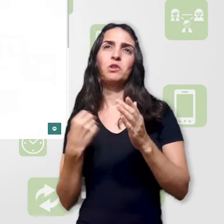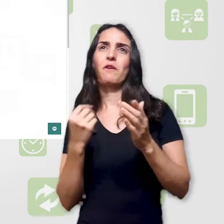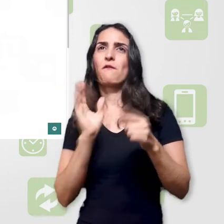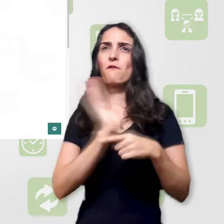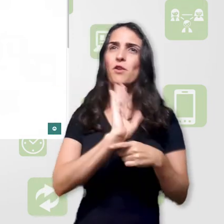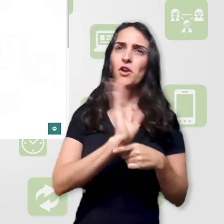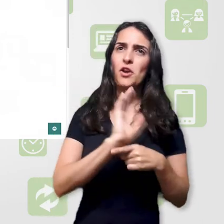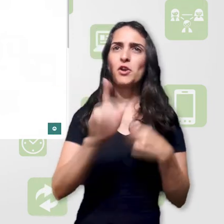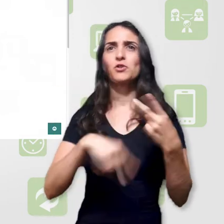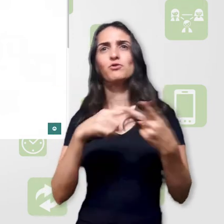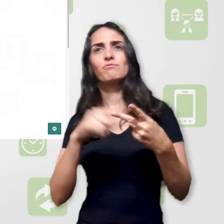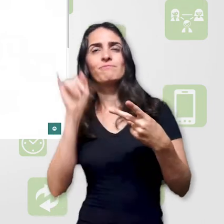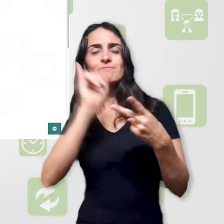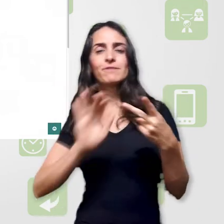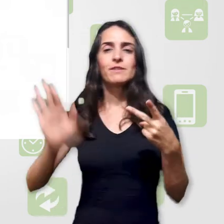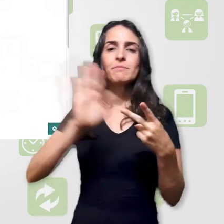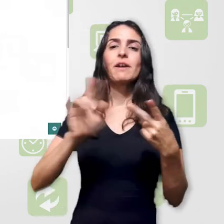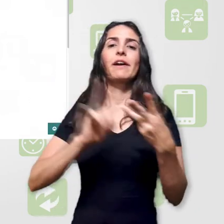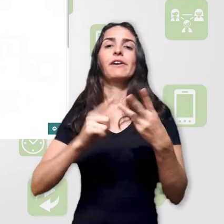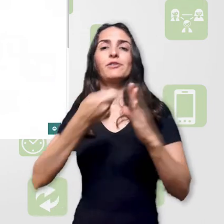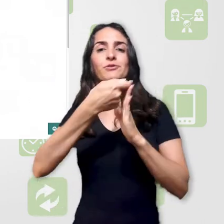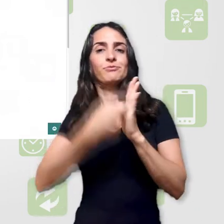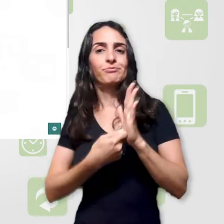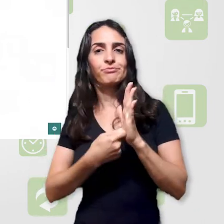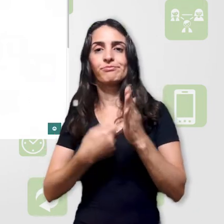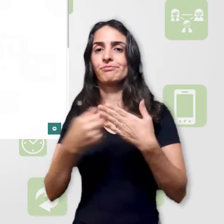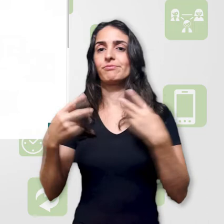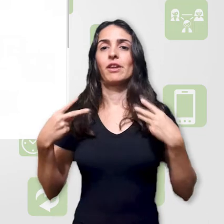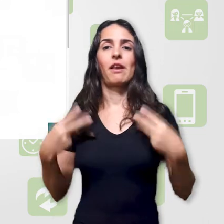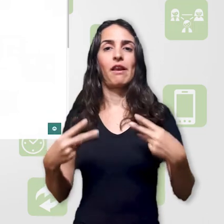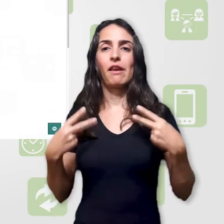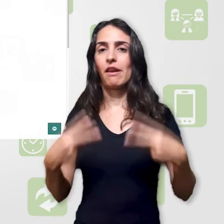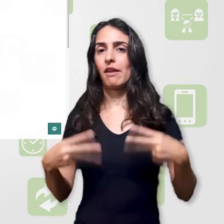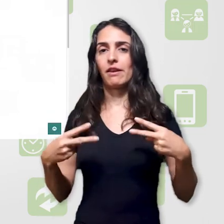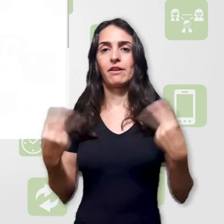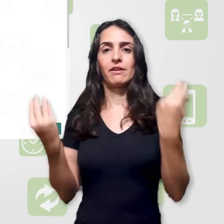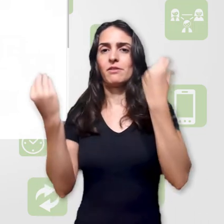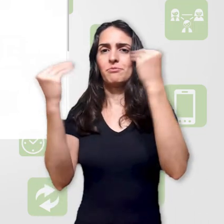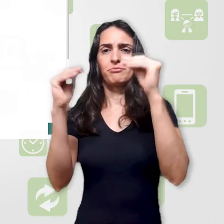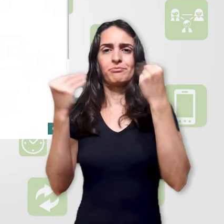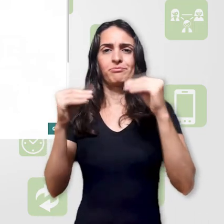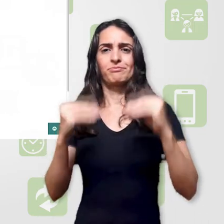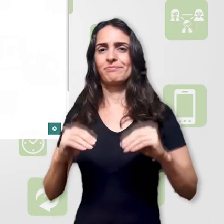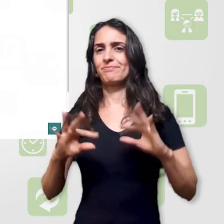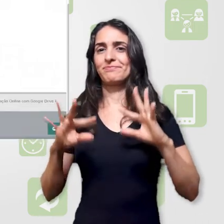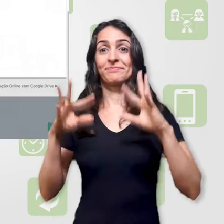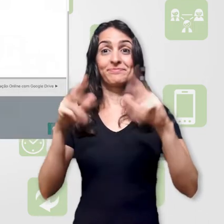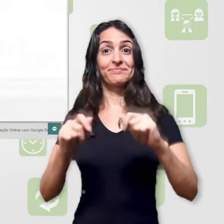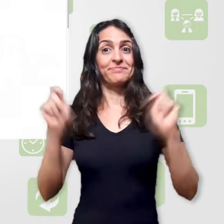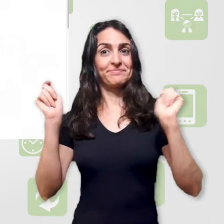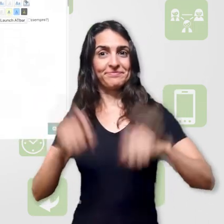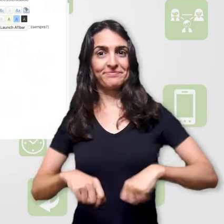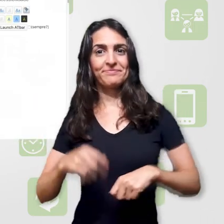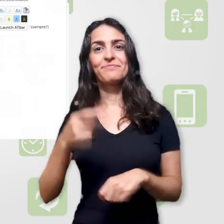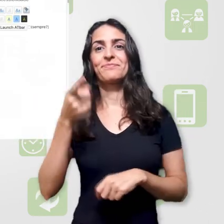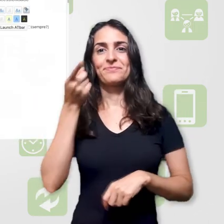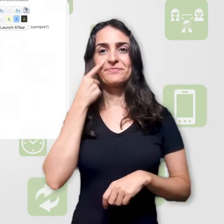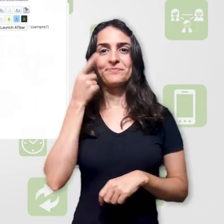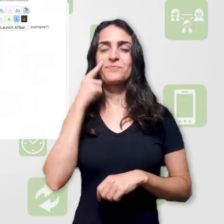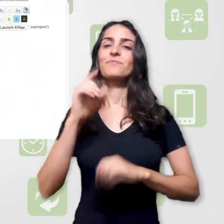multimídia pode ter vídeo pode ter imagens texto links Tá certo então aqui ó